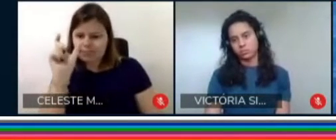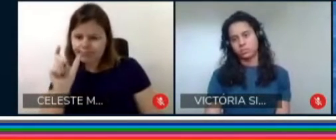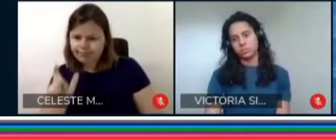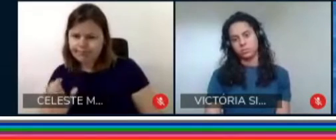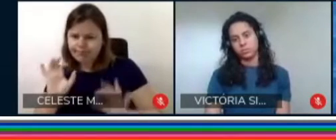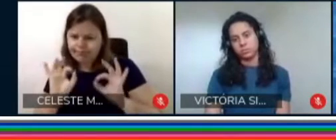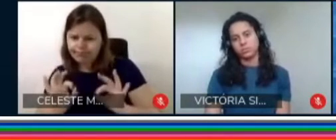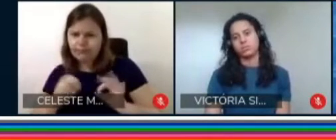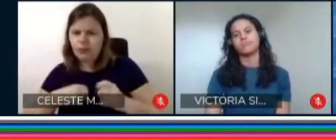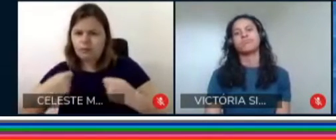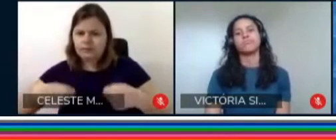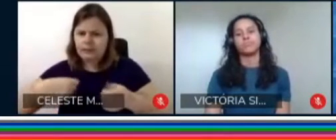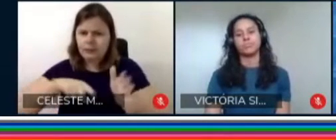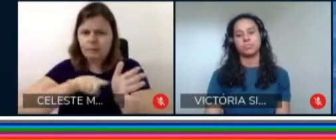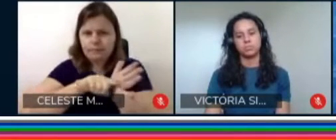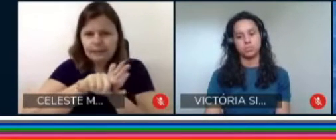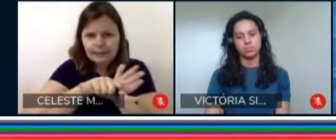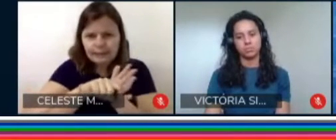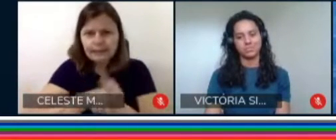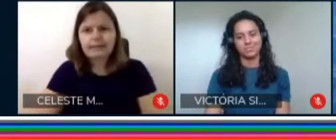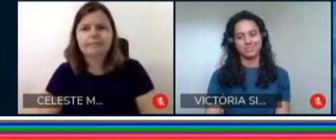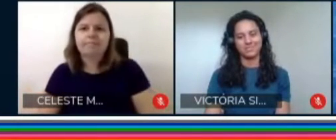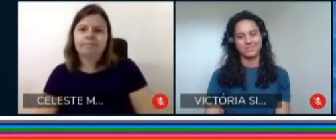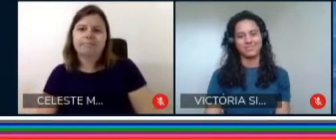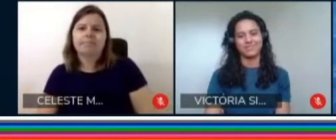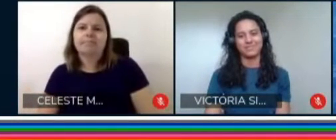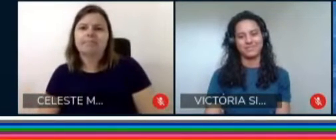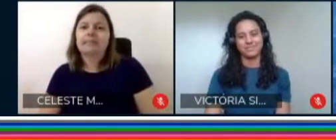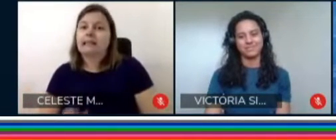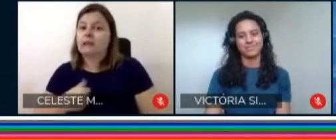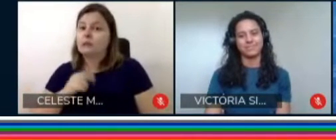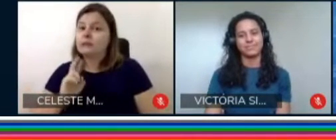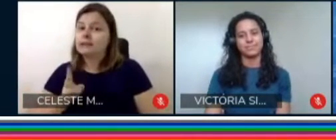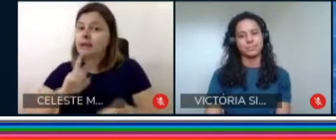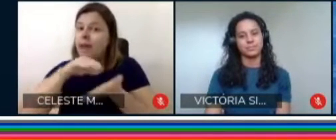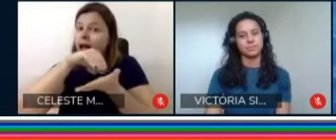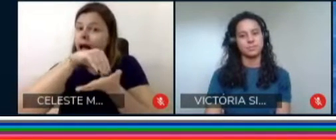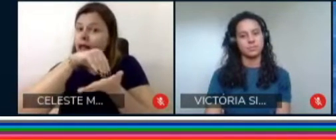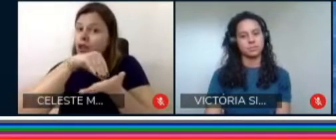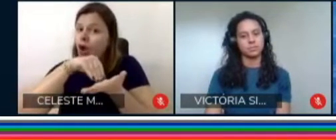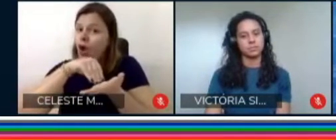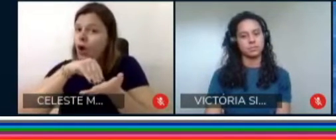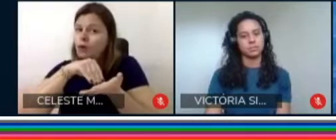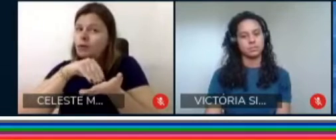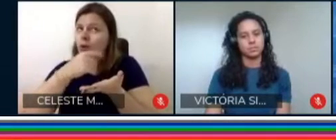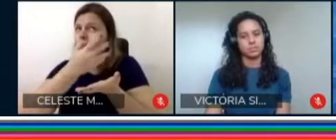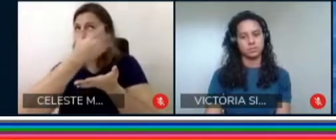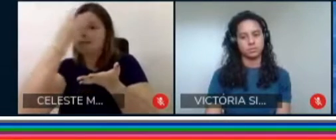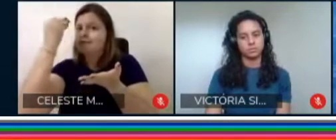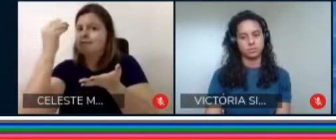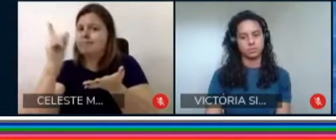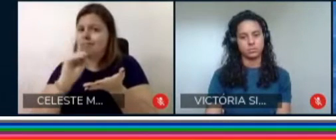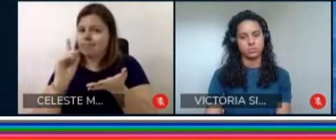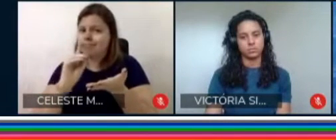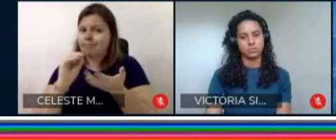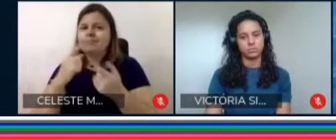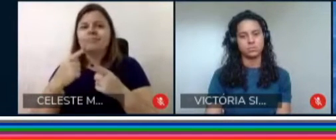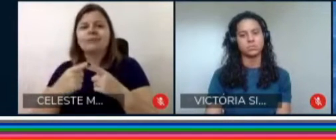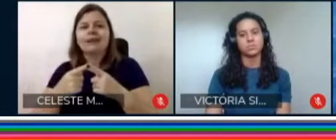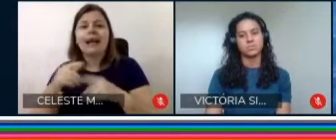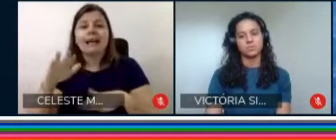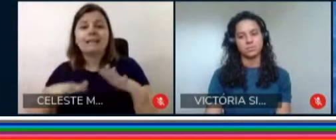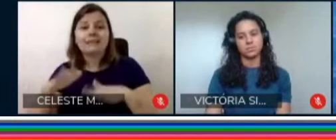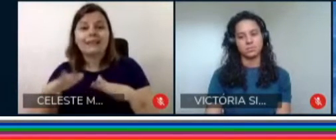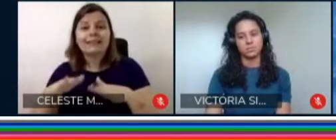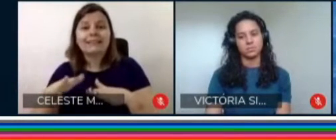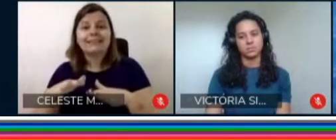e eu sou uma pessoa analógica, eu anoto os meus termos para não esquecer, né? Porque às vezes funcionou em uma